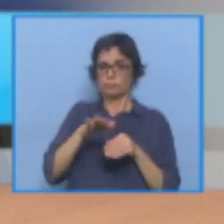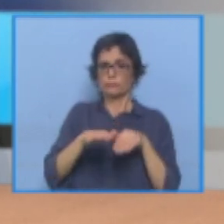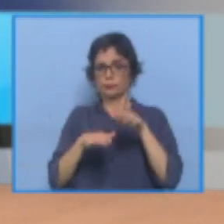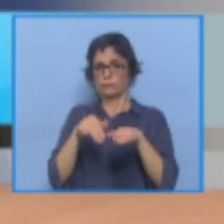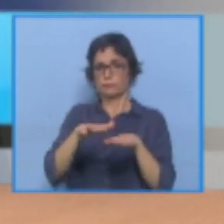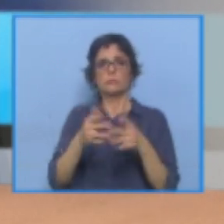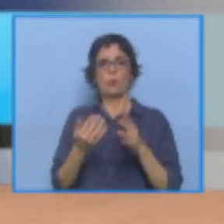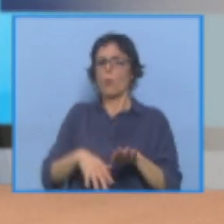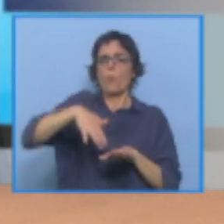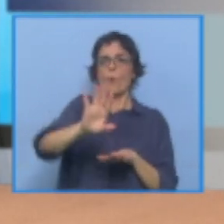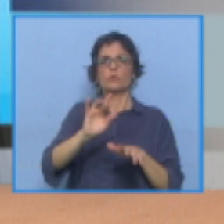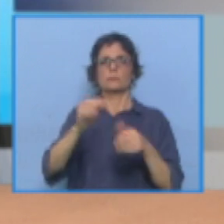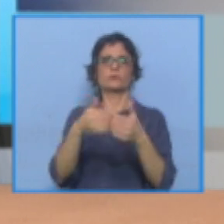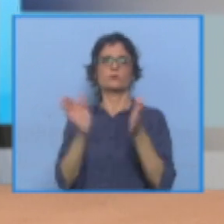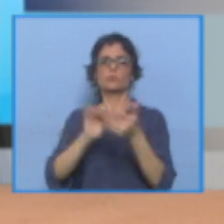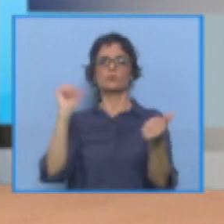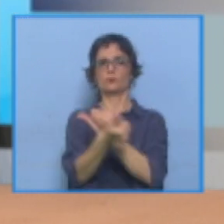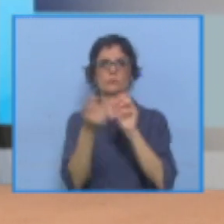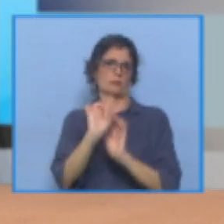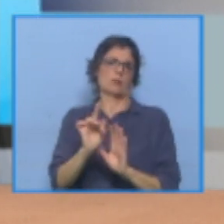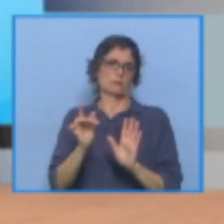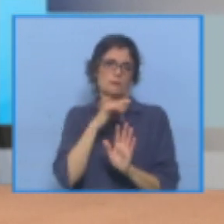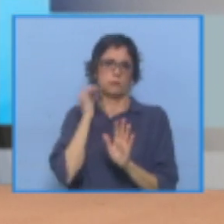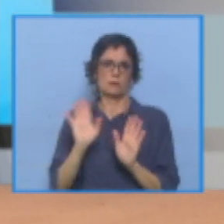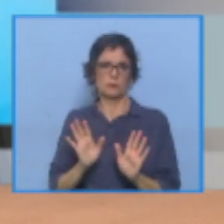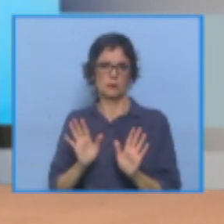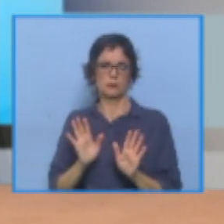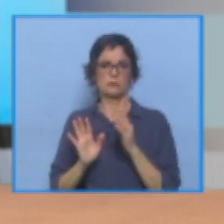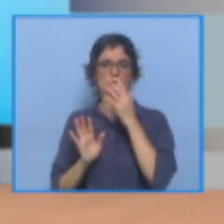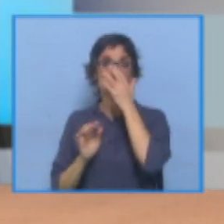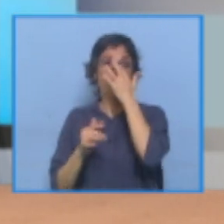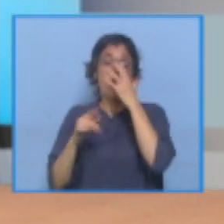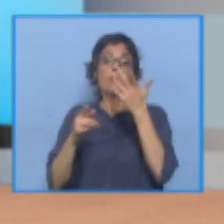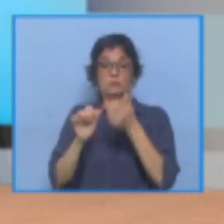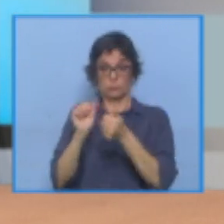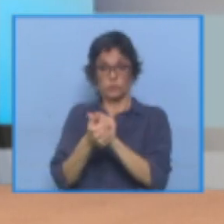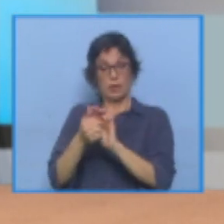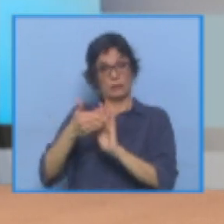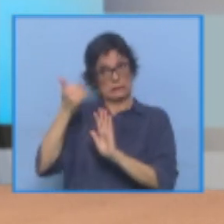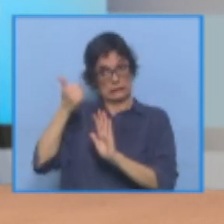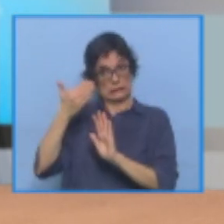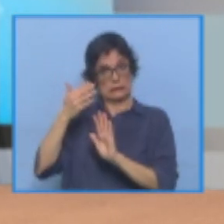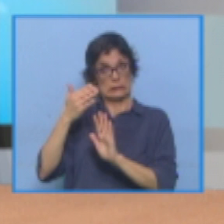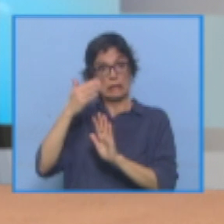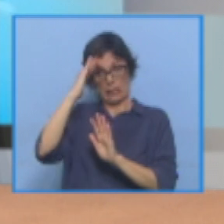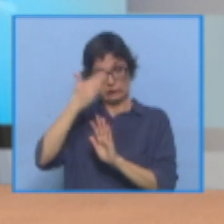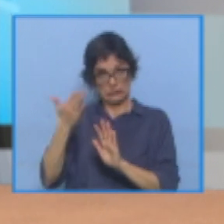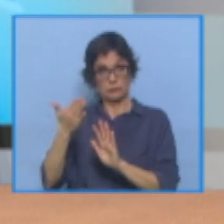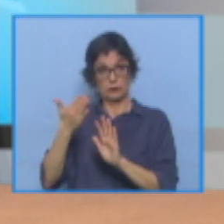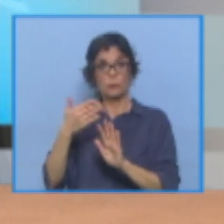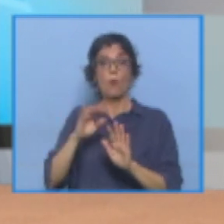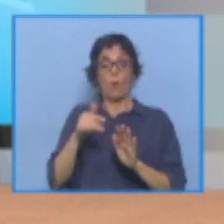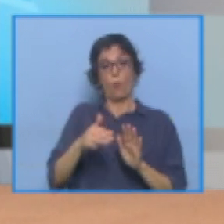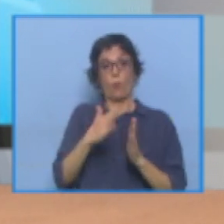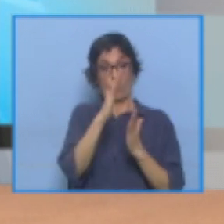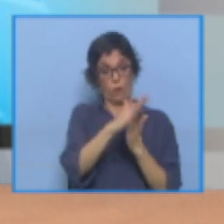uma vez por todas. Penso que essa é a primeira mudança. Obviamente que agora há um tempo de espera, porque o documento orientador que a Santa Sé vai produzir